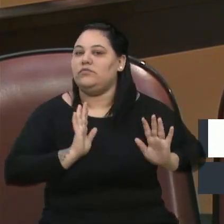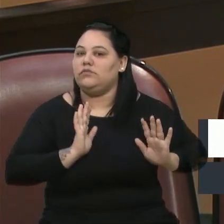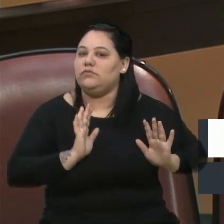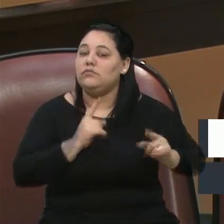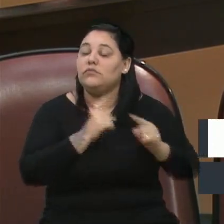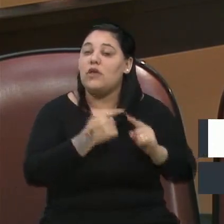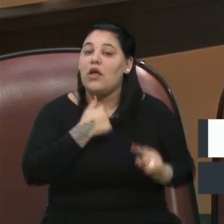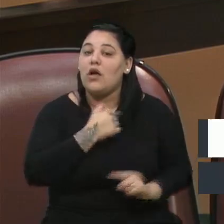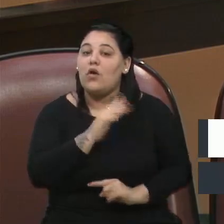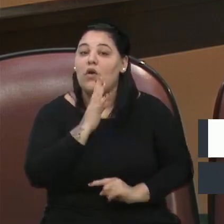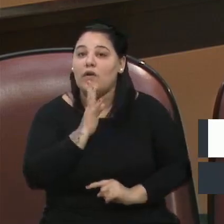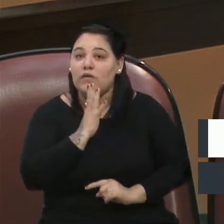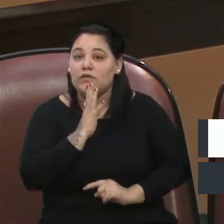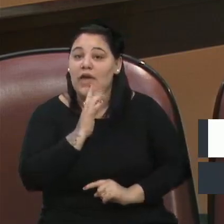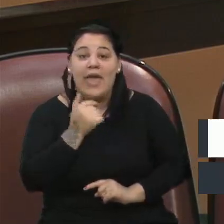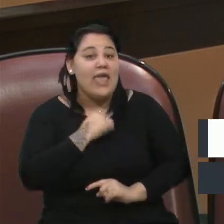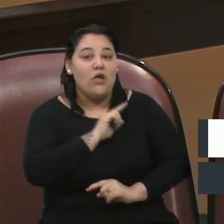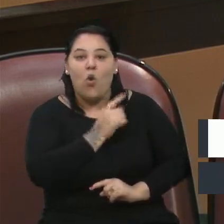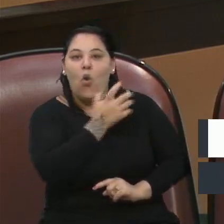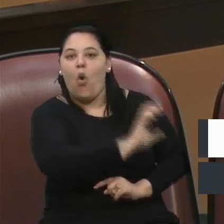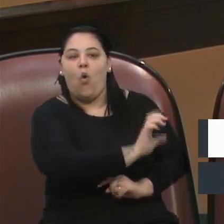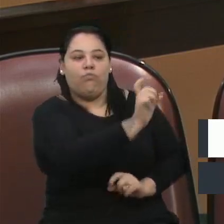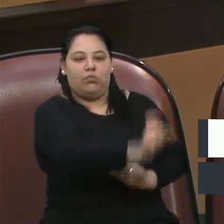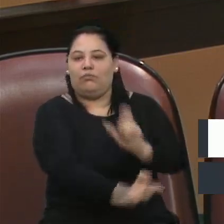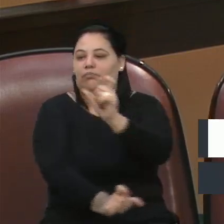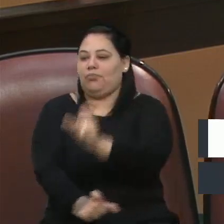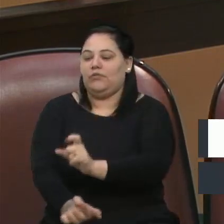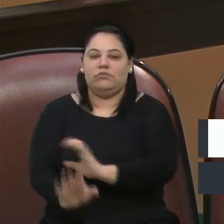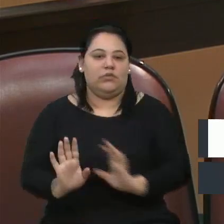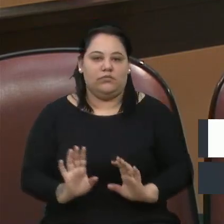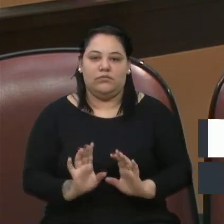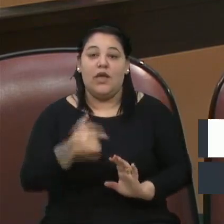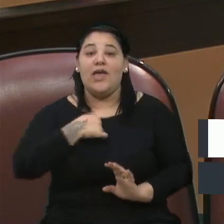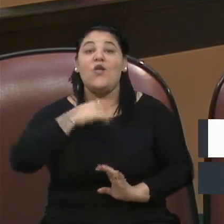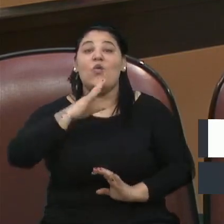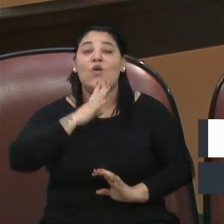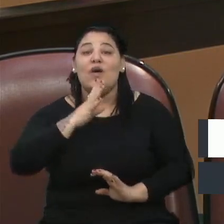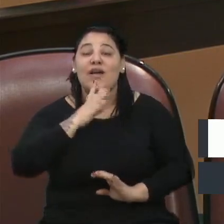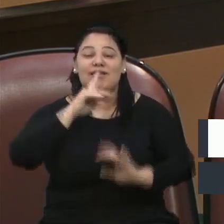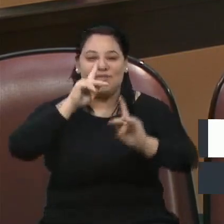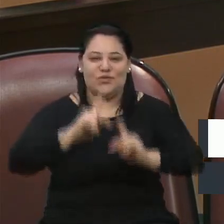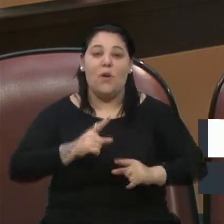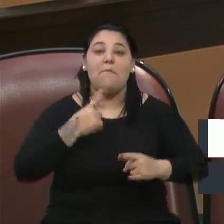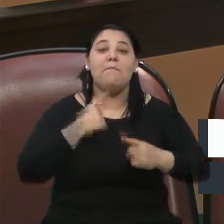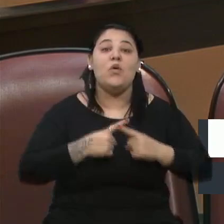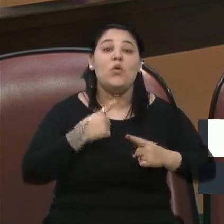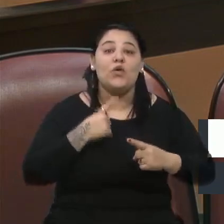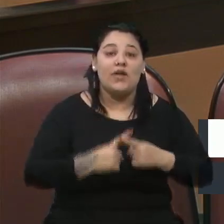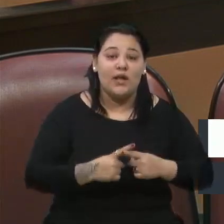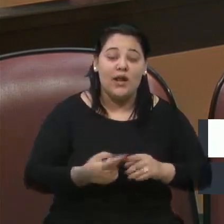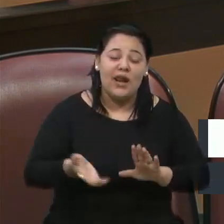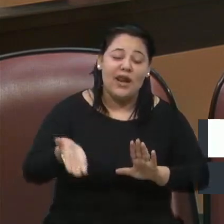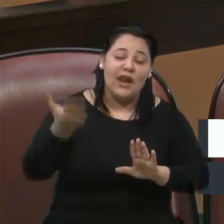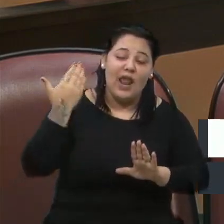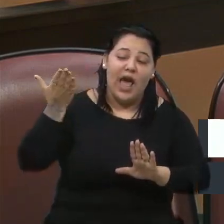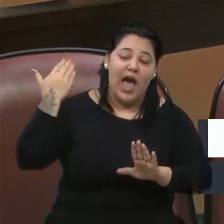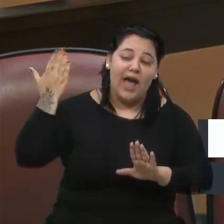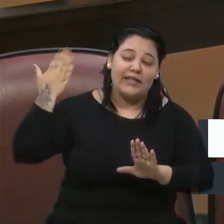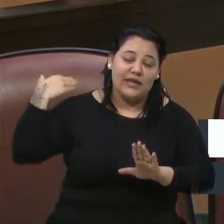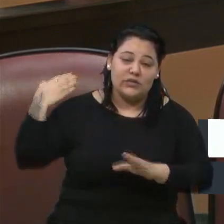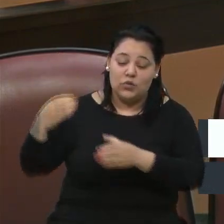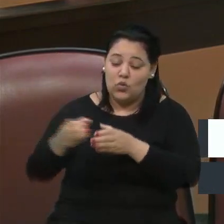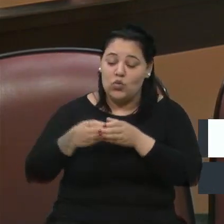conheço, e não sou contra A e B, eu conheço muito essas pessoas, porque bem lá atrás, um grupo de mulheres